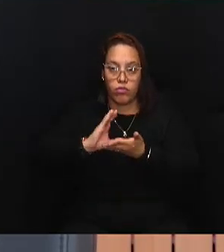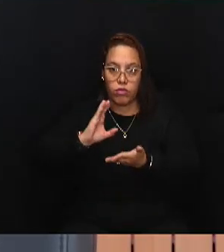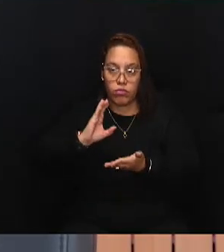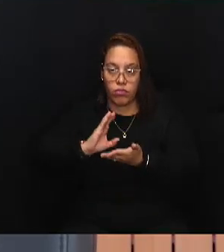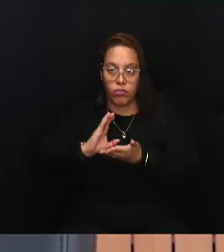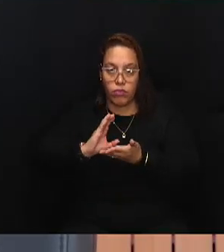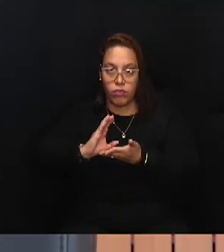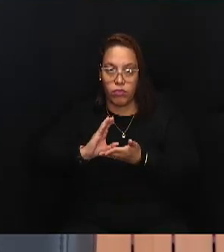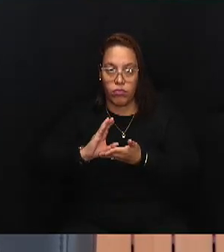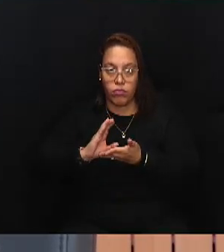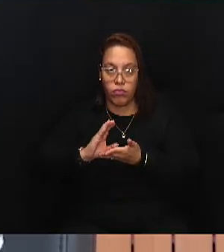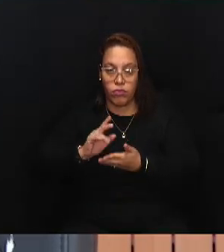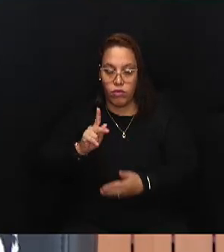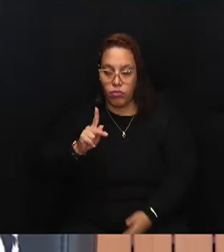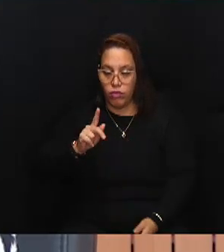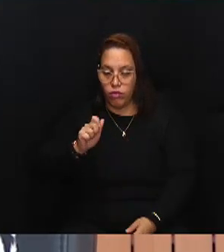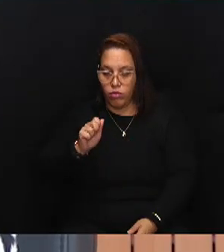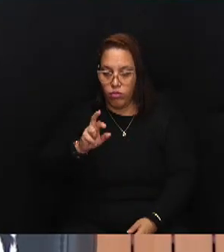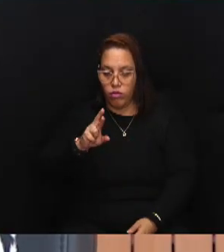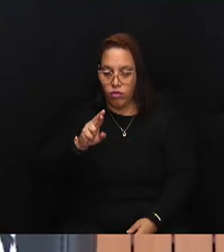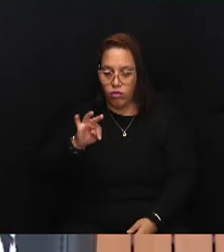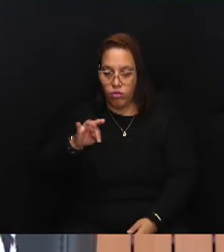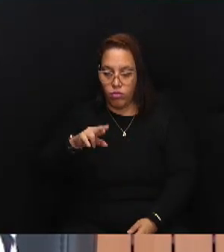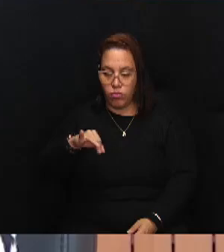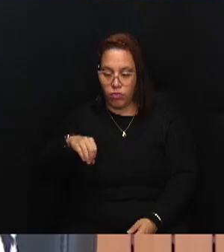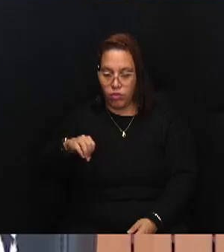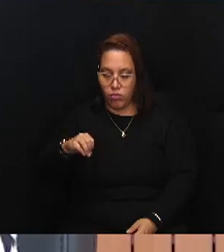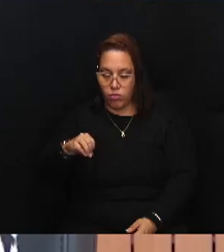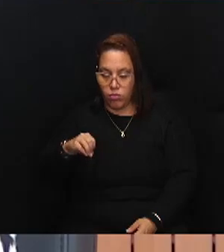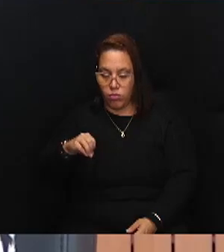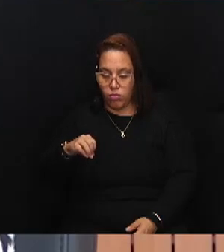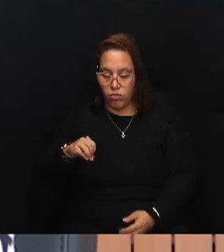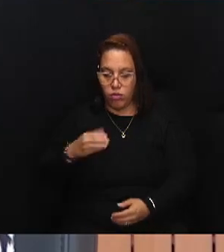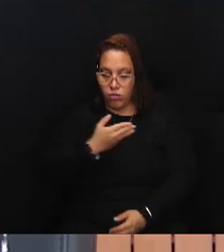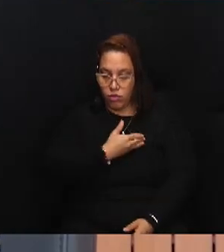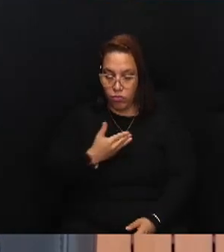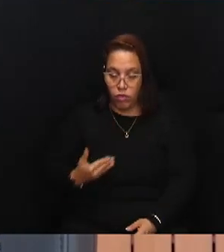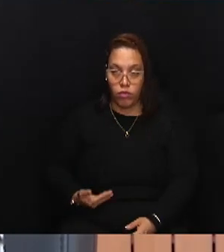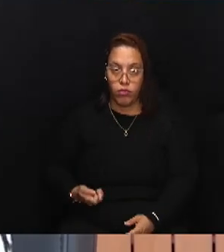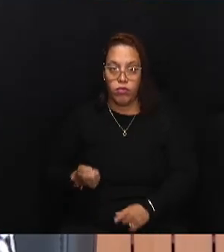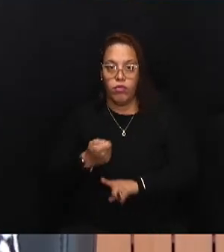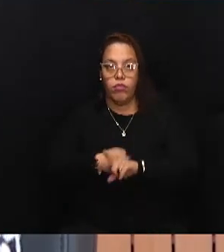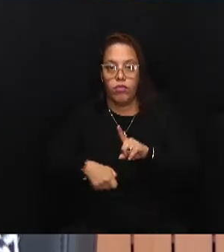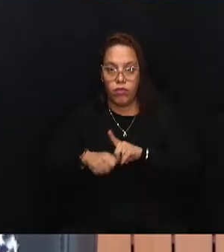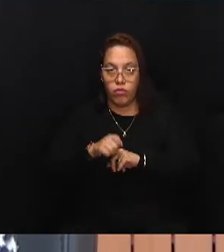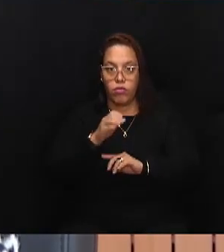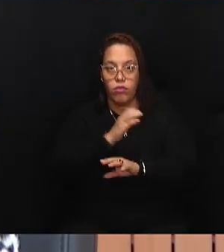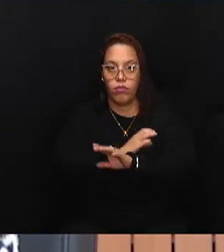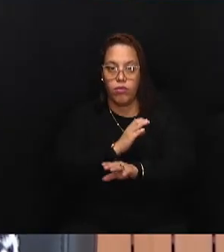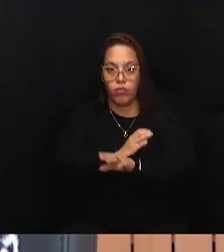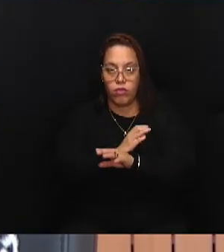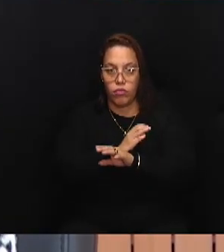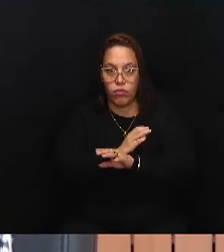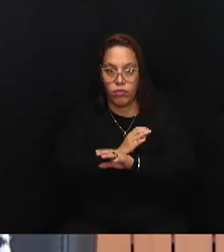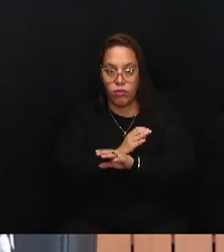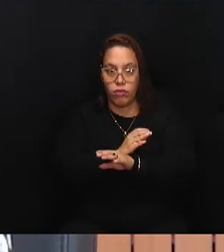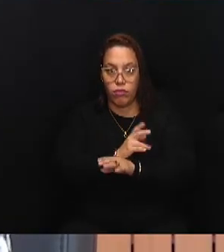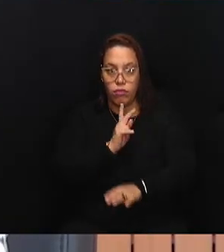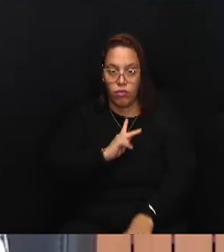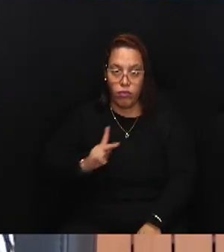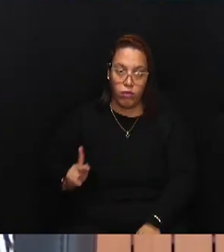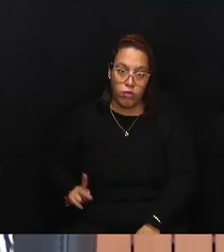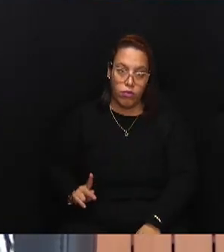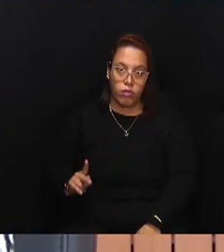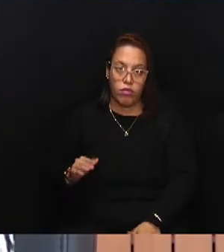órgão paritário, formado pelo poder público, pela sociedade civil. Eu estou pelo presidente